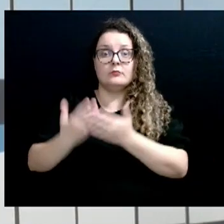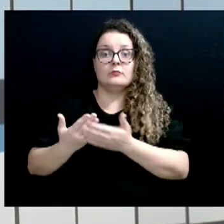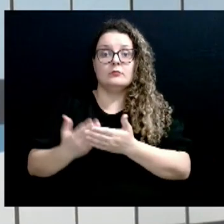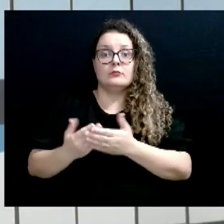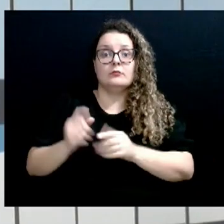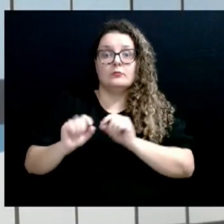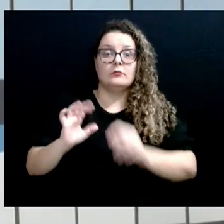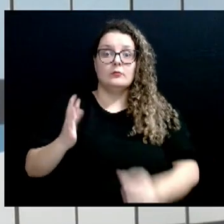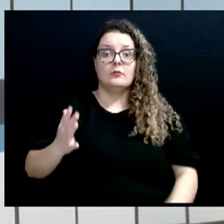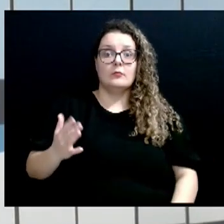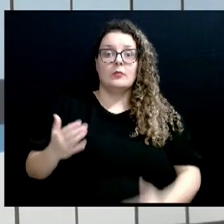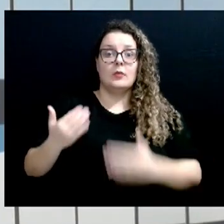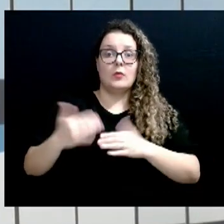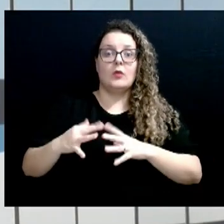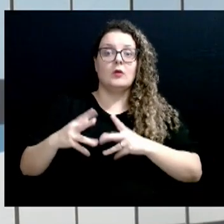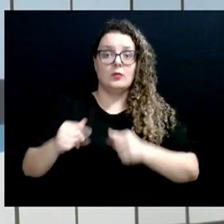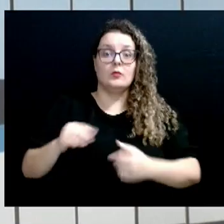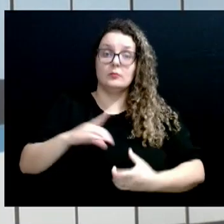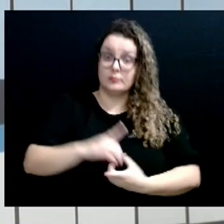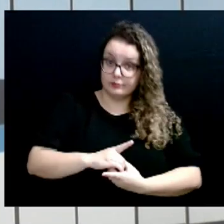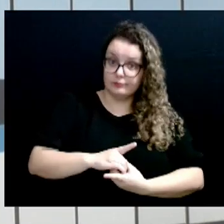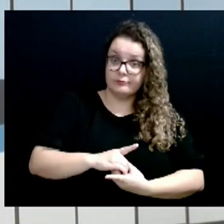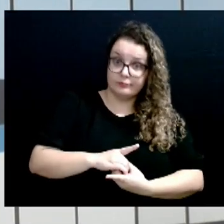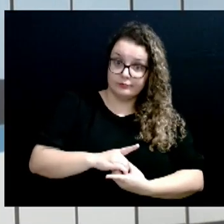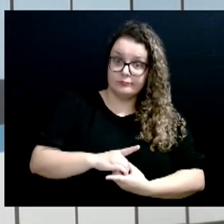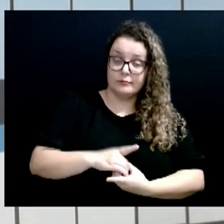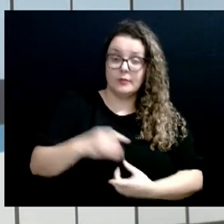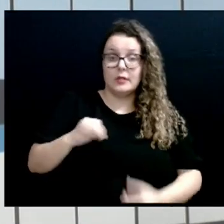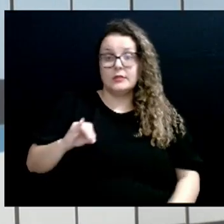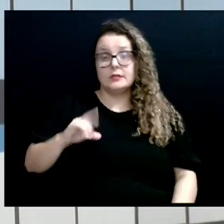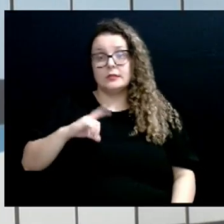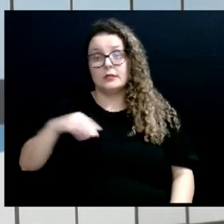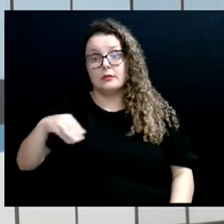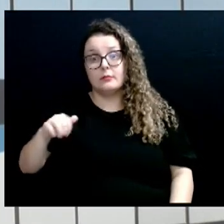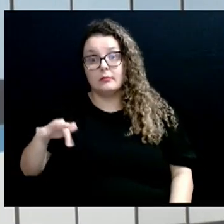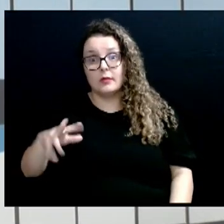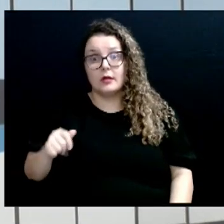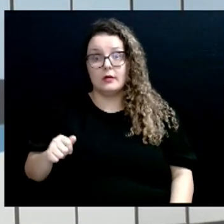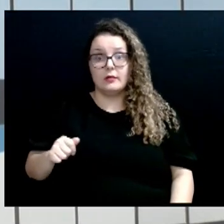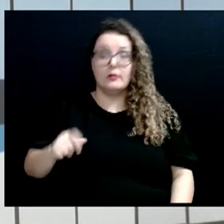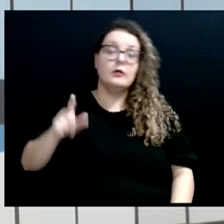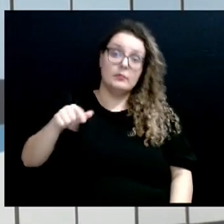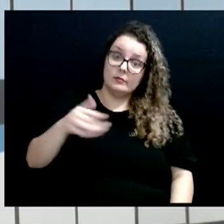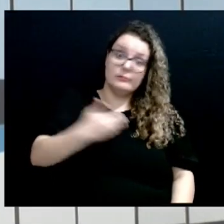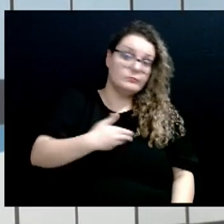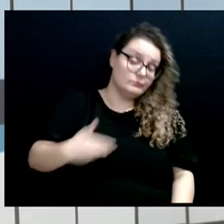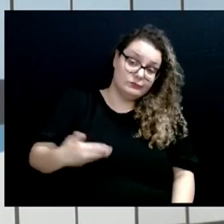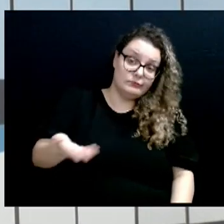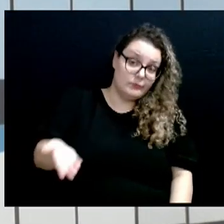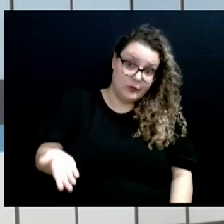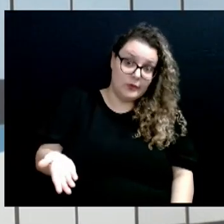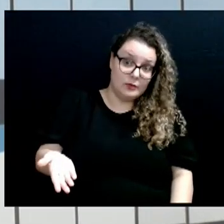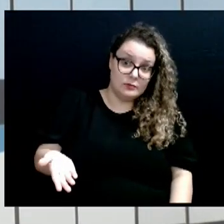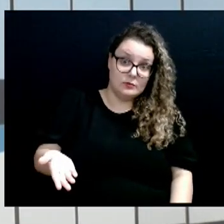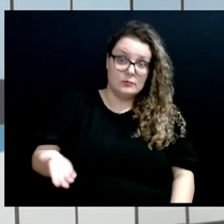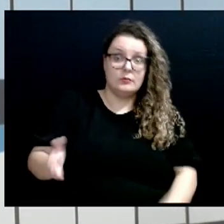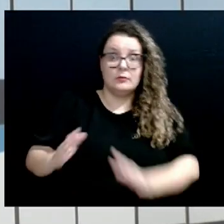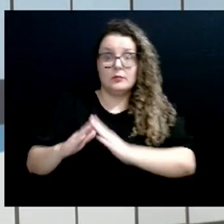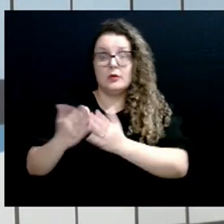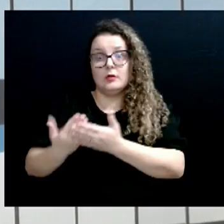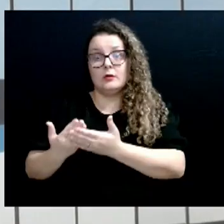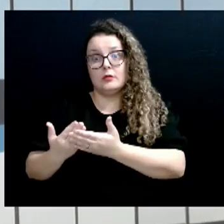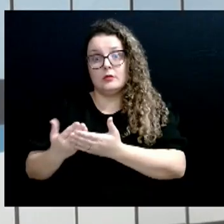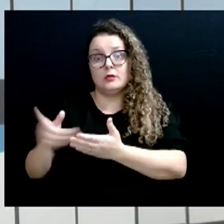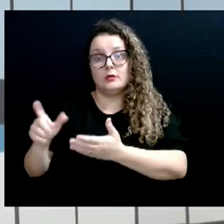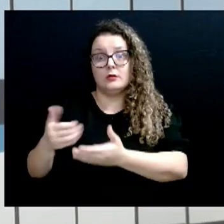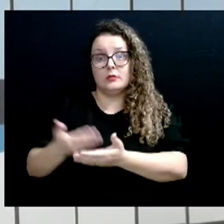feita totalmente pelo Detran. Então, se tem máfia no exame, isso é parte do governo. Na autoescola, tem também. Mas